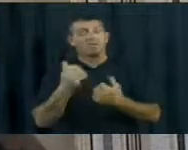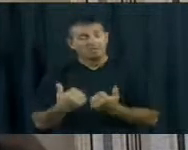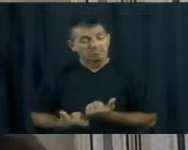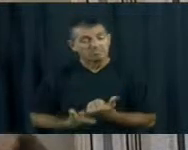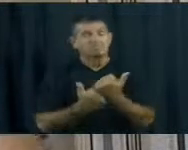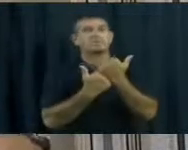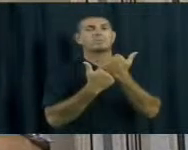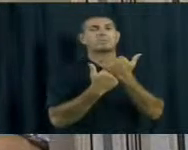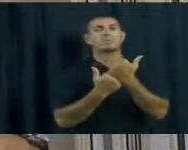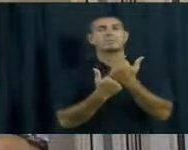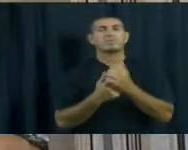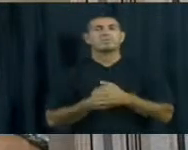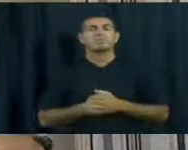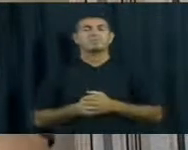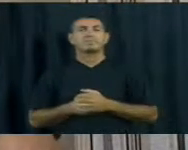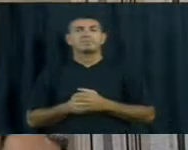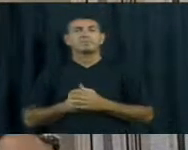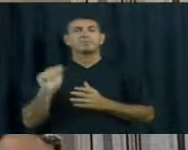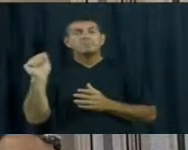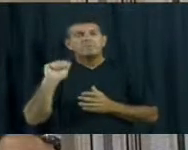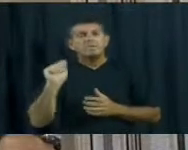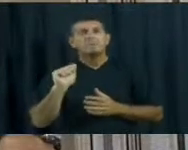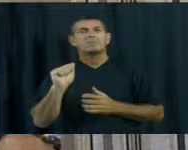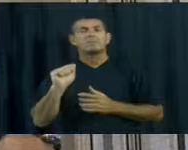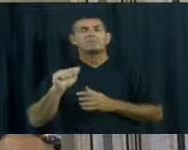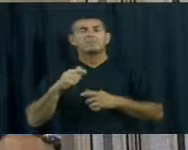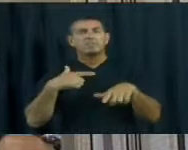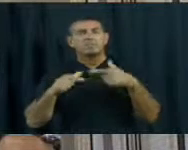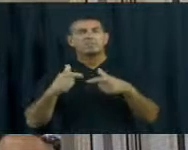as instituições, né, que trabalham com pessoas